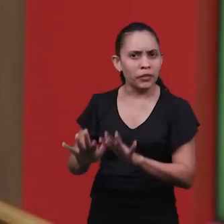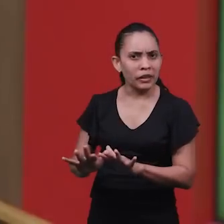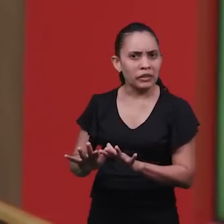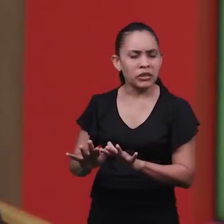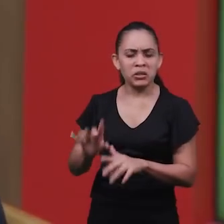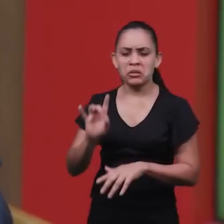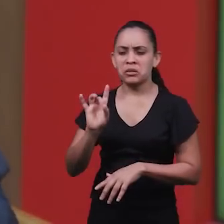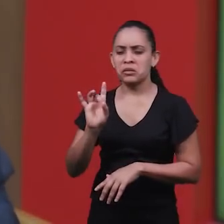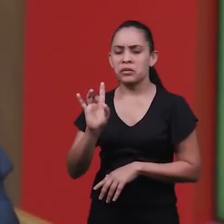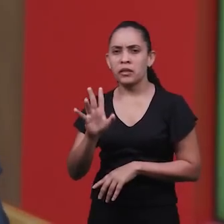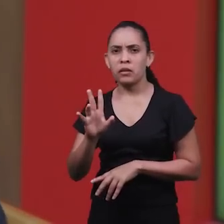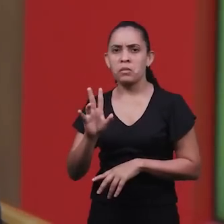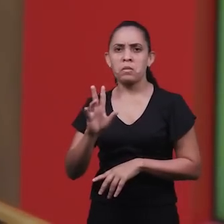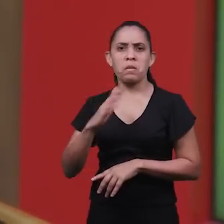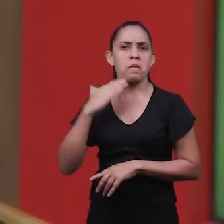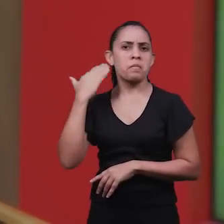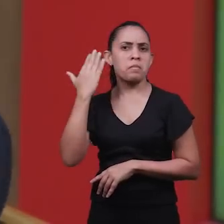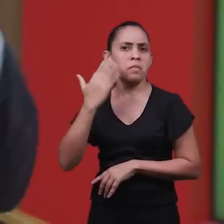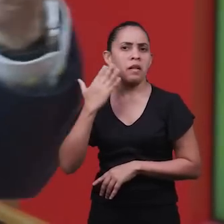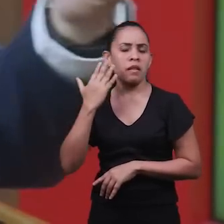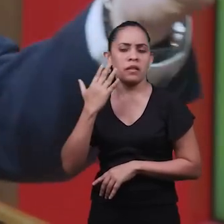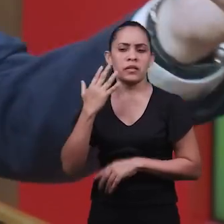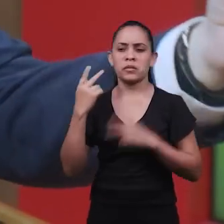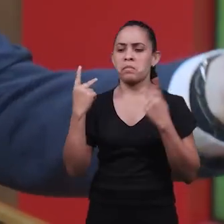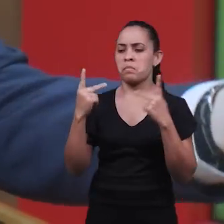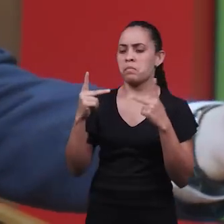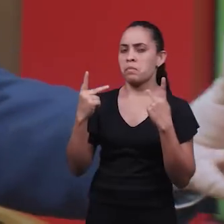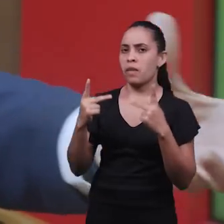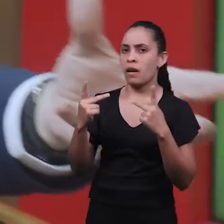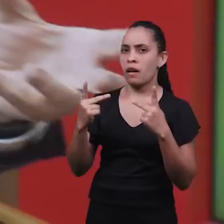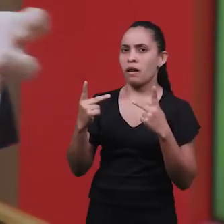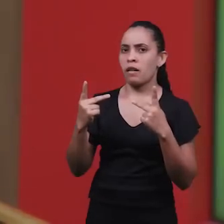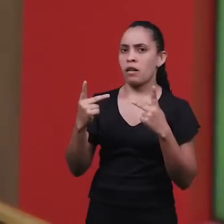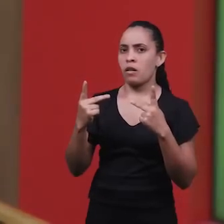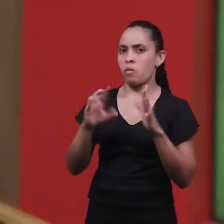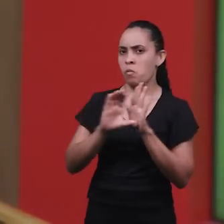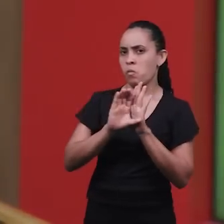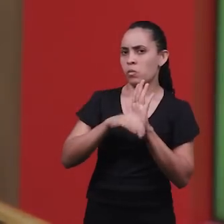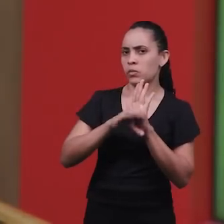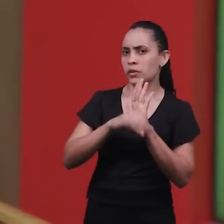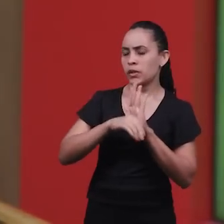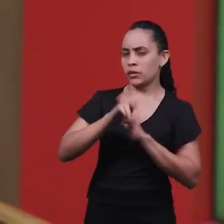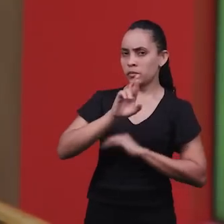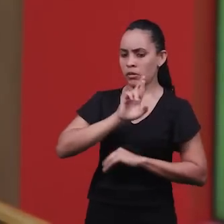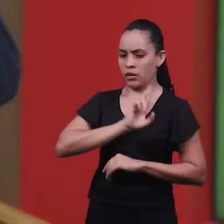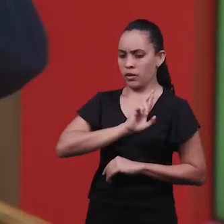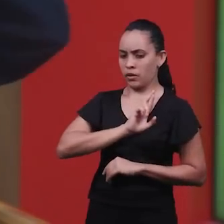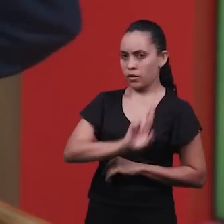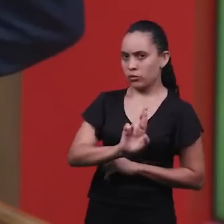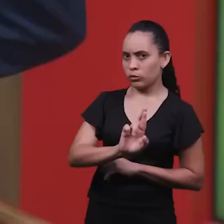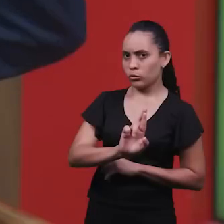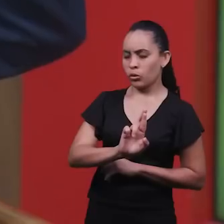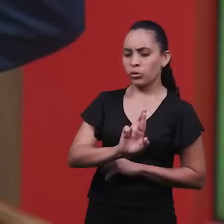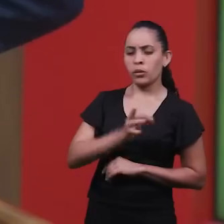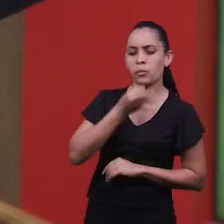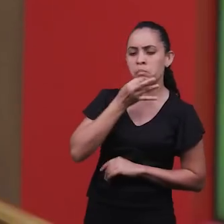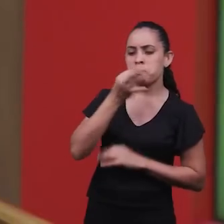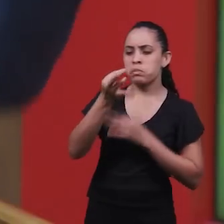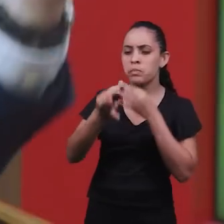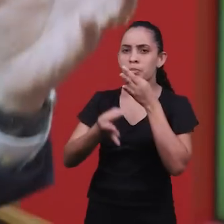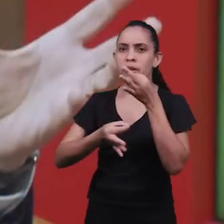com um discurso humano, com um conceito religioso, com que um acha, o